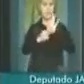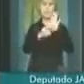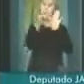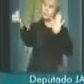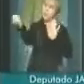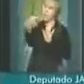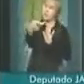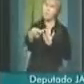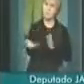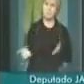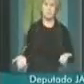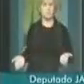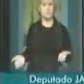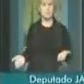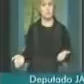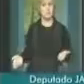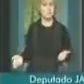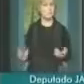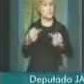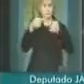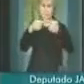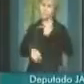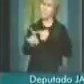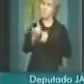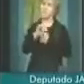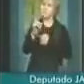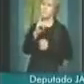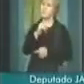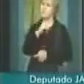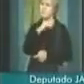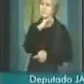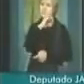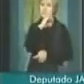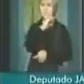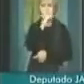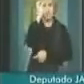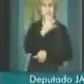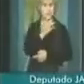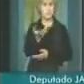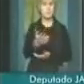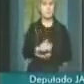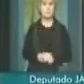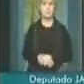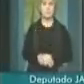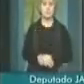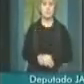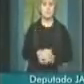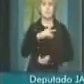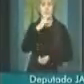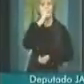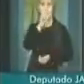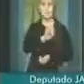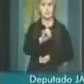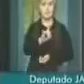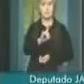sua promiscuidade. Isso é uma coisa extremamente séria. Eu não acho